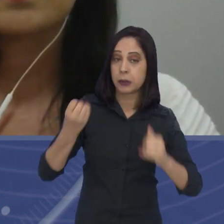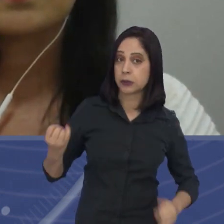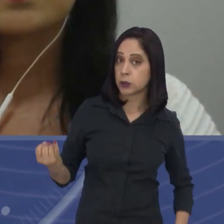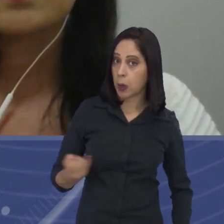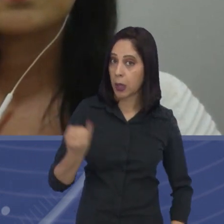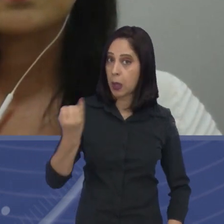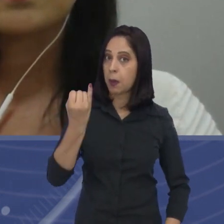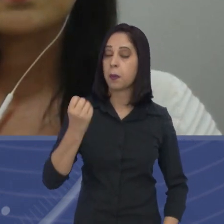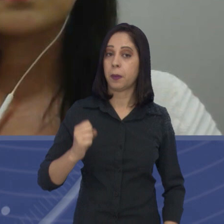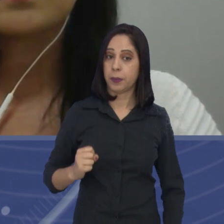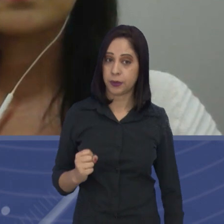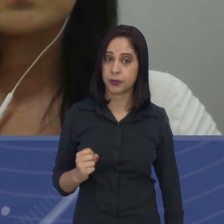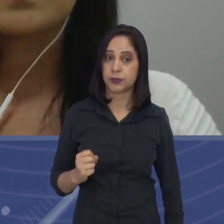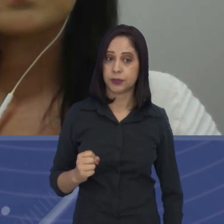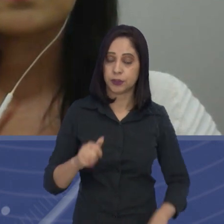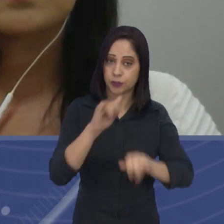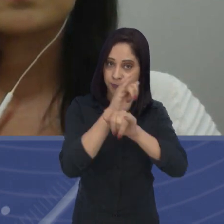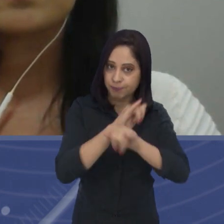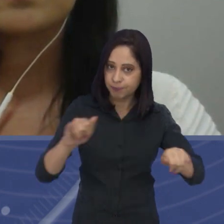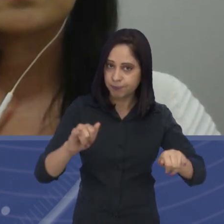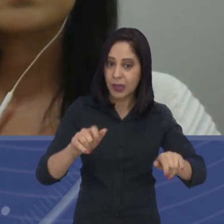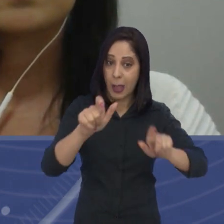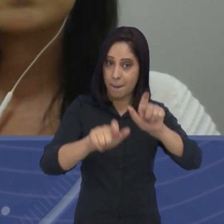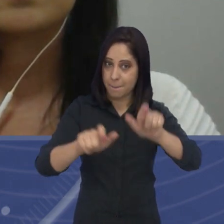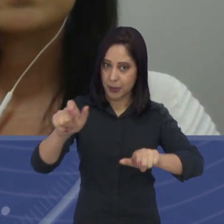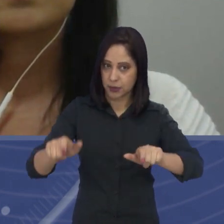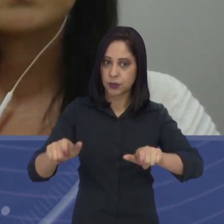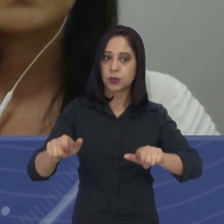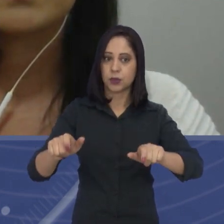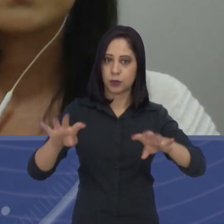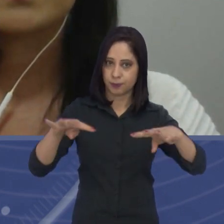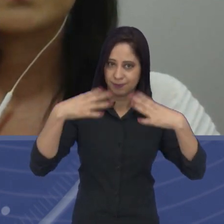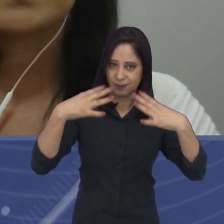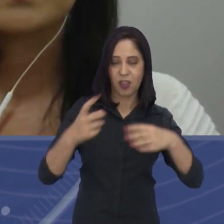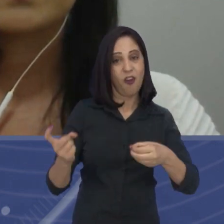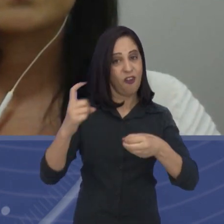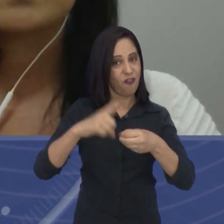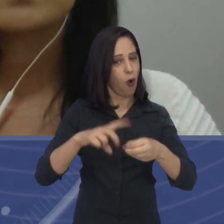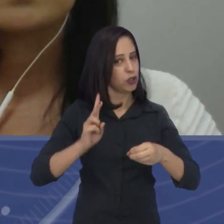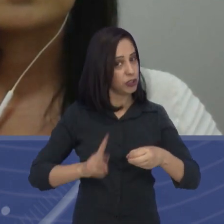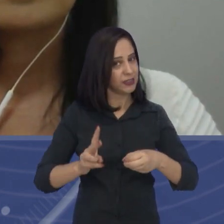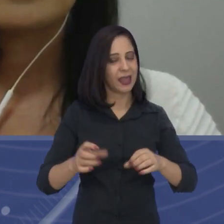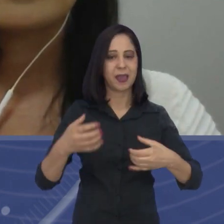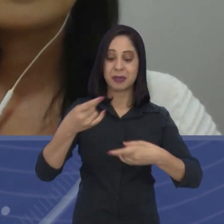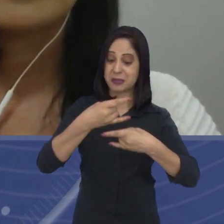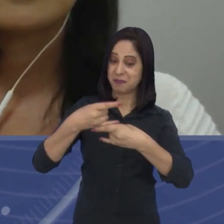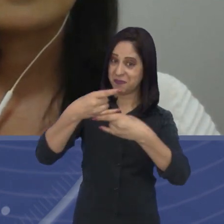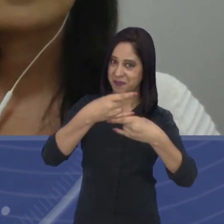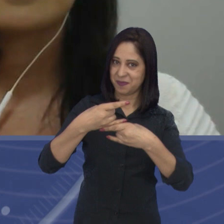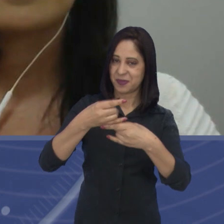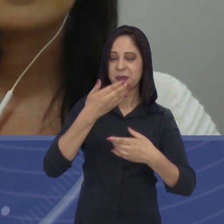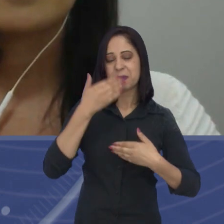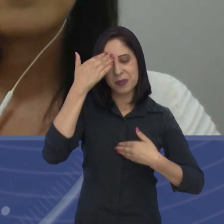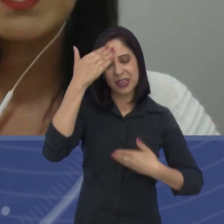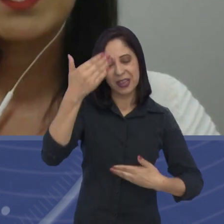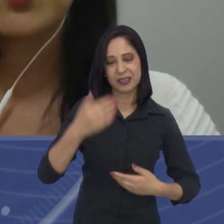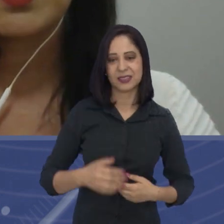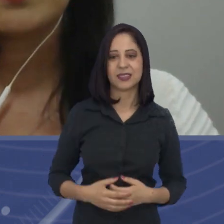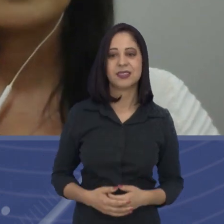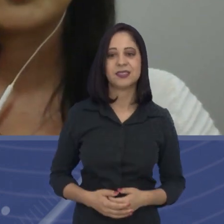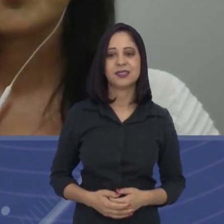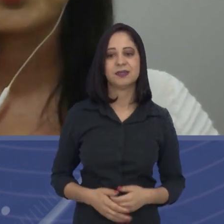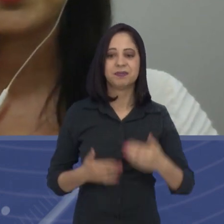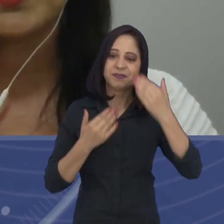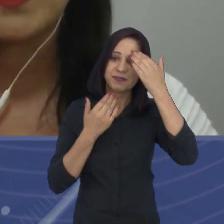e relevantes para o pessoal de casa, e volte sempre convidada. Obrigada mais uma vez, viu? Eu